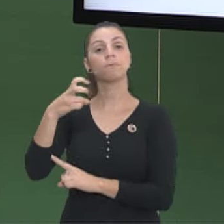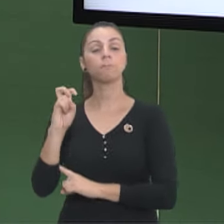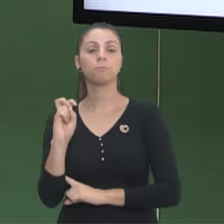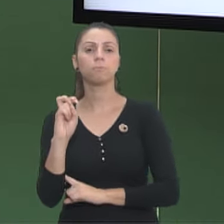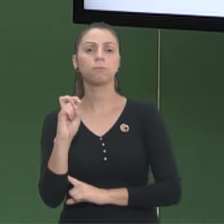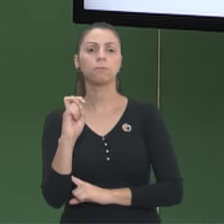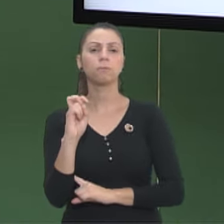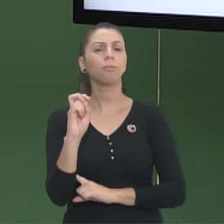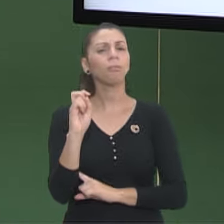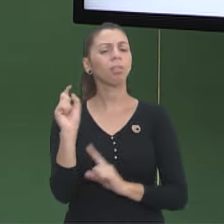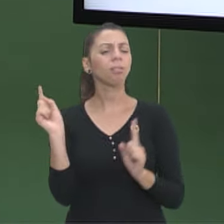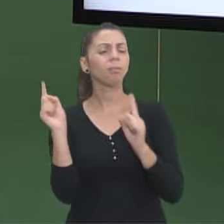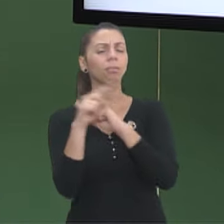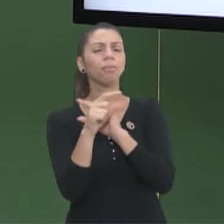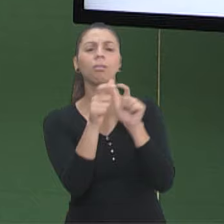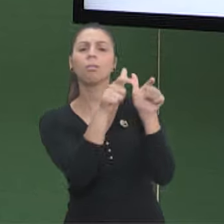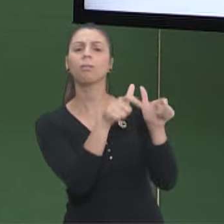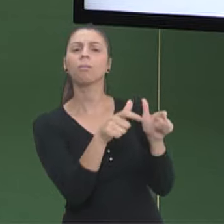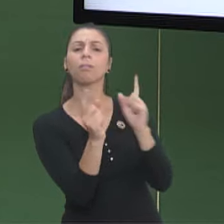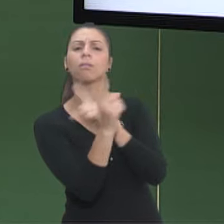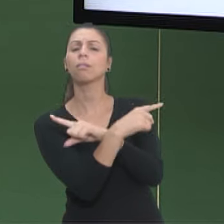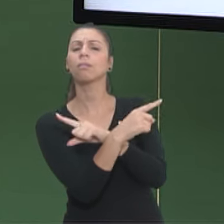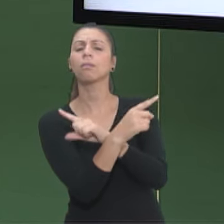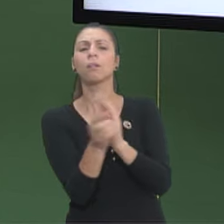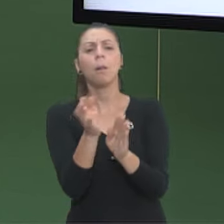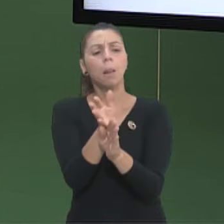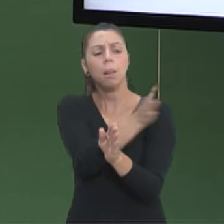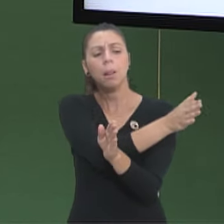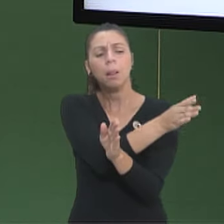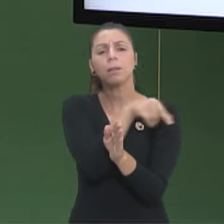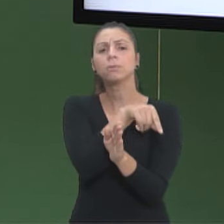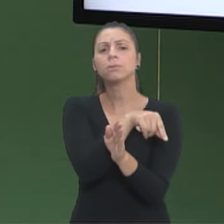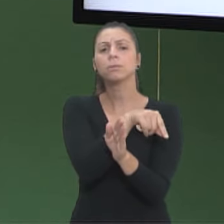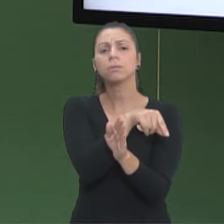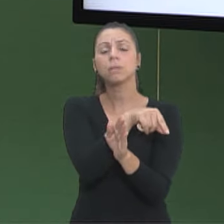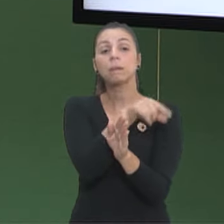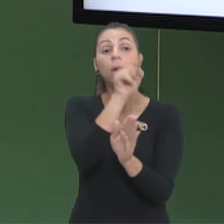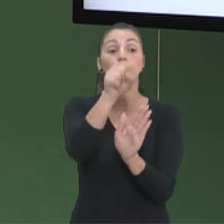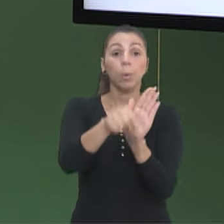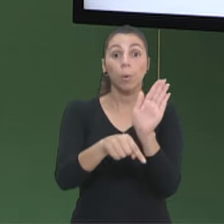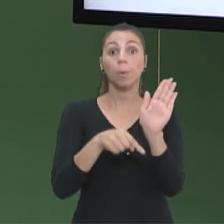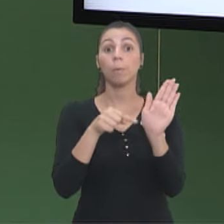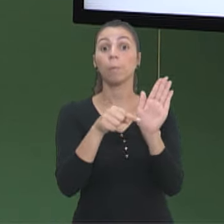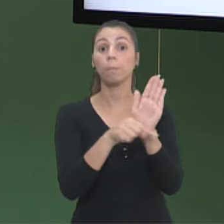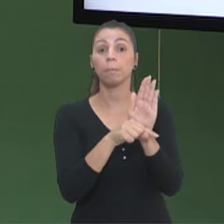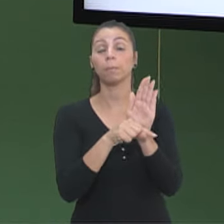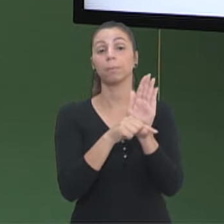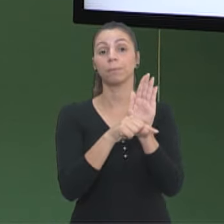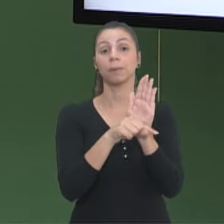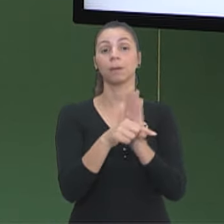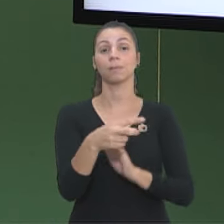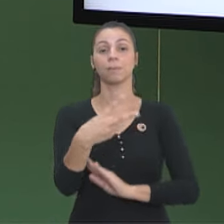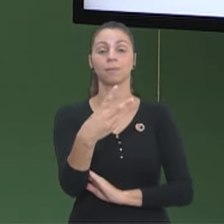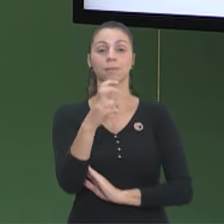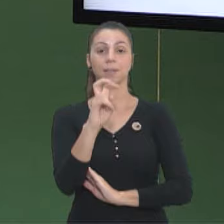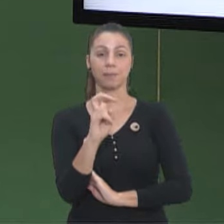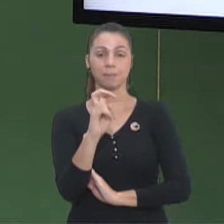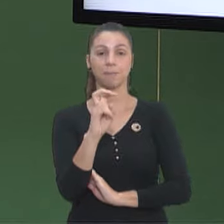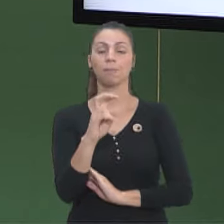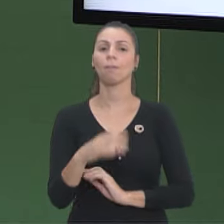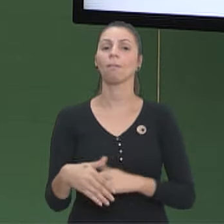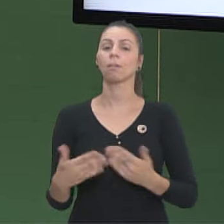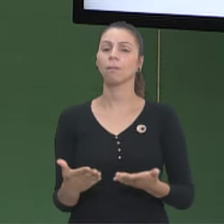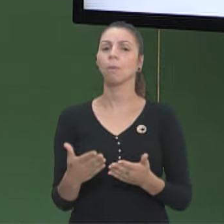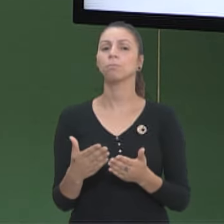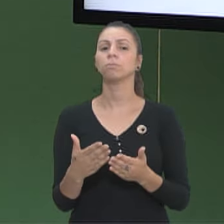Quem está no sentido contrário? Quem está lá no oposto? É o menos 25. Então,